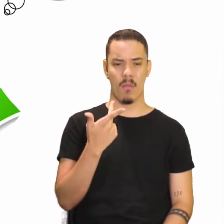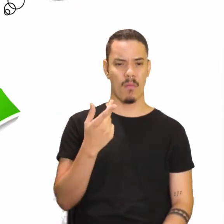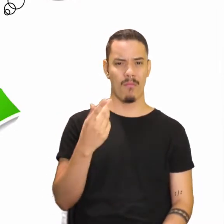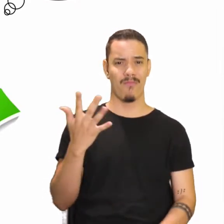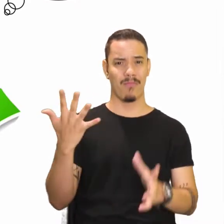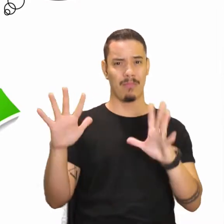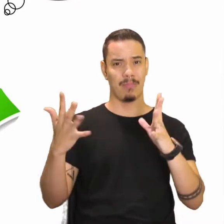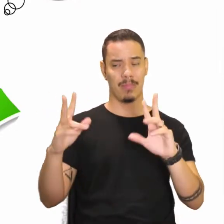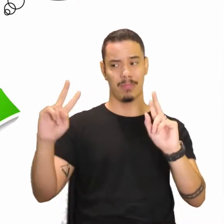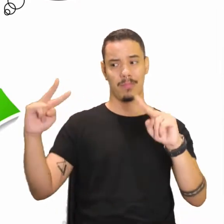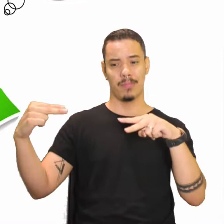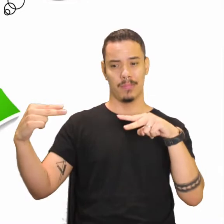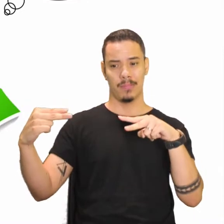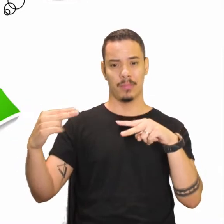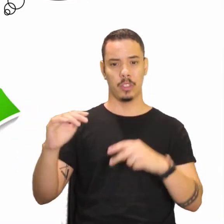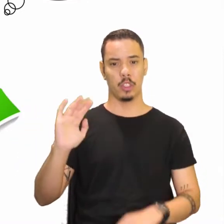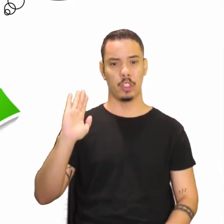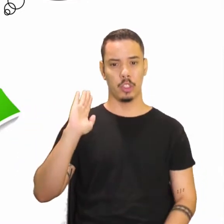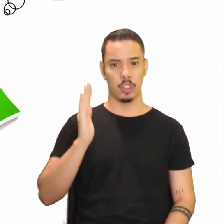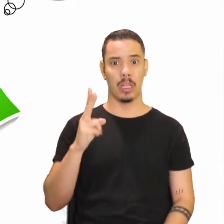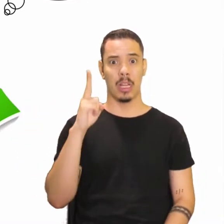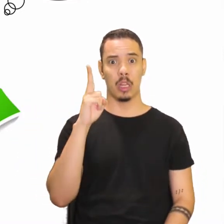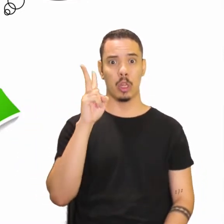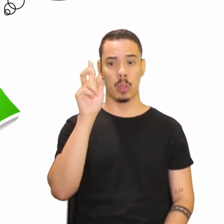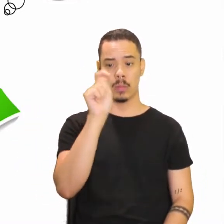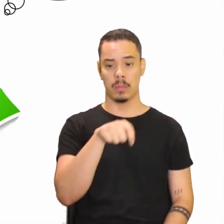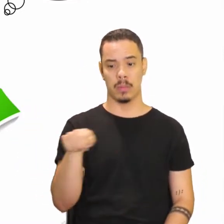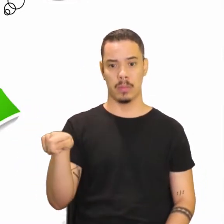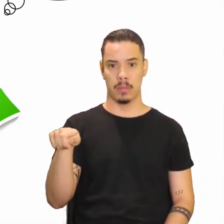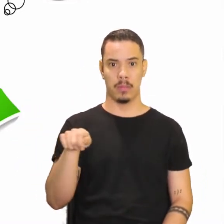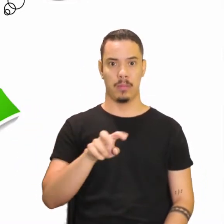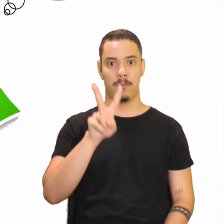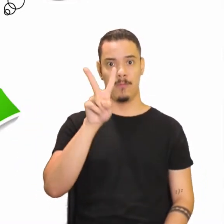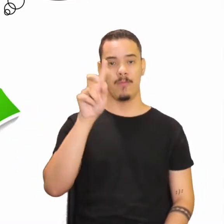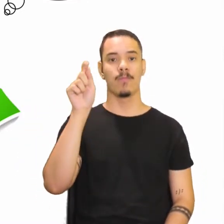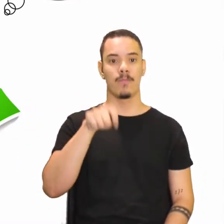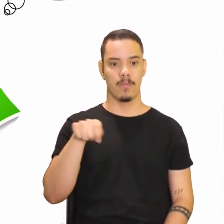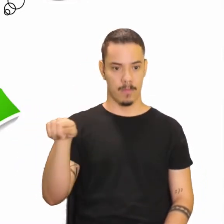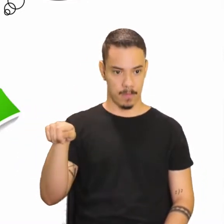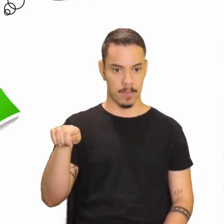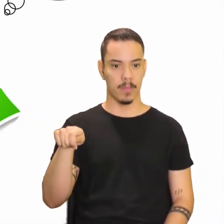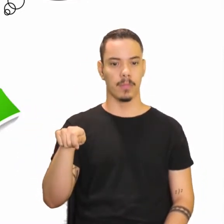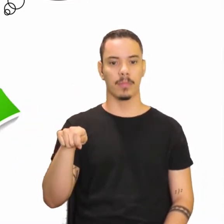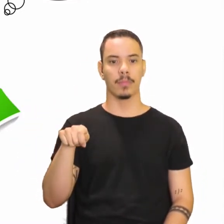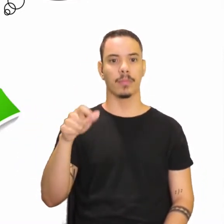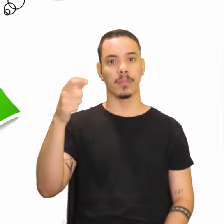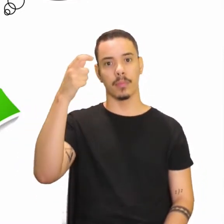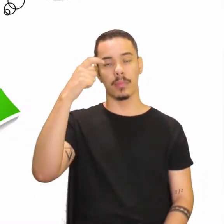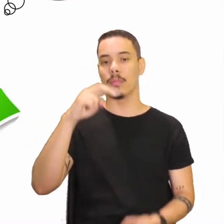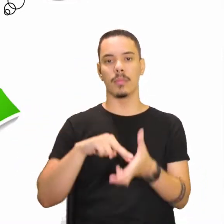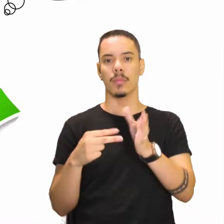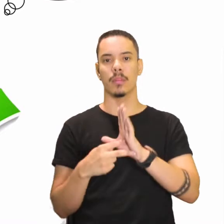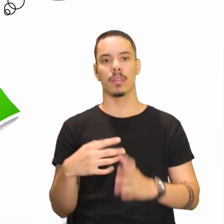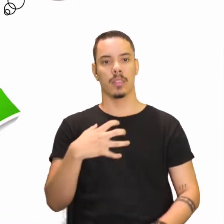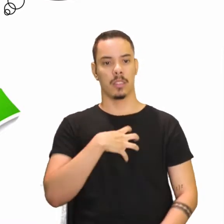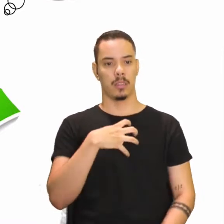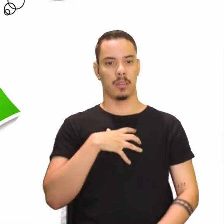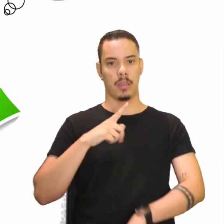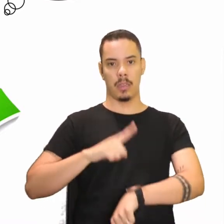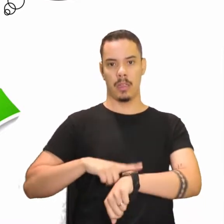de 2 meses. Ó, com sentido de tempo decorrido